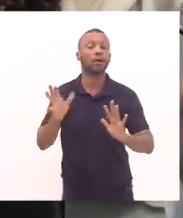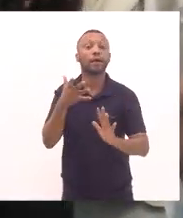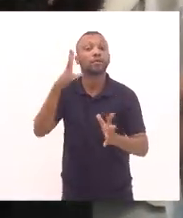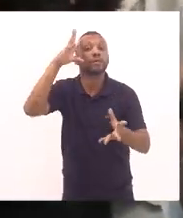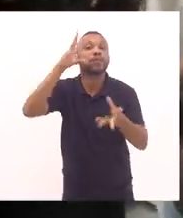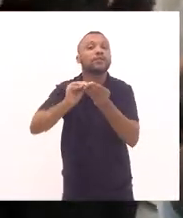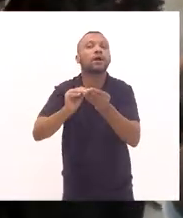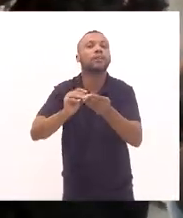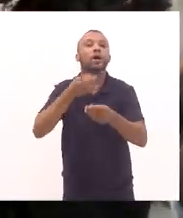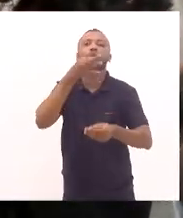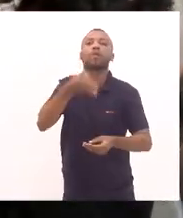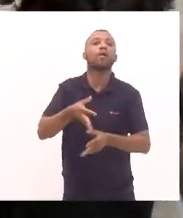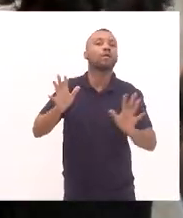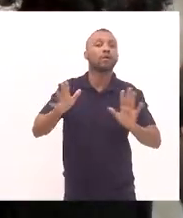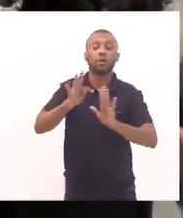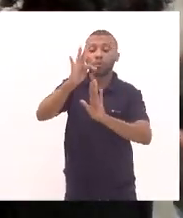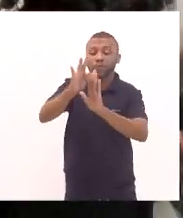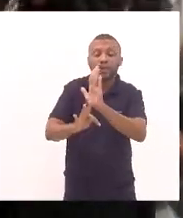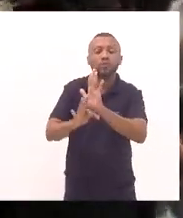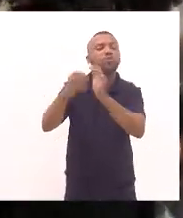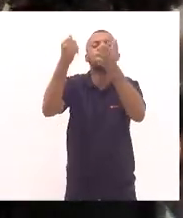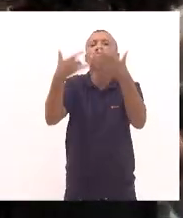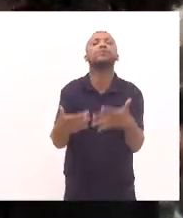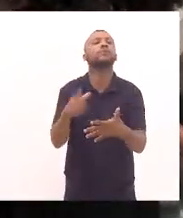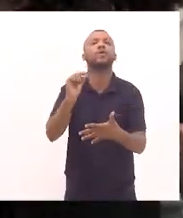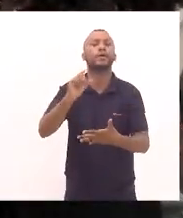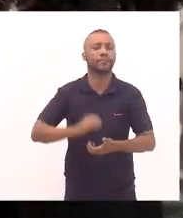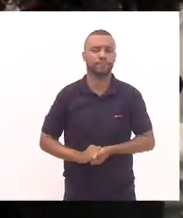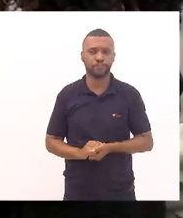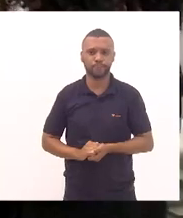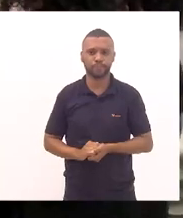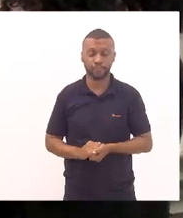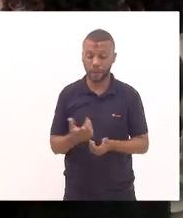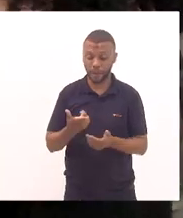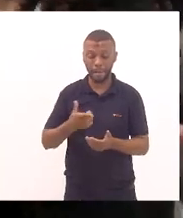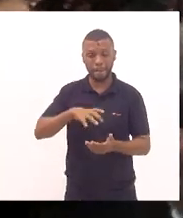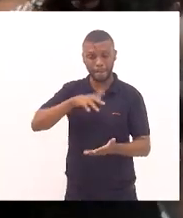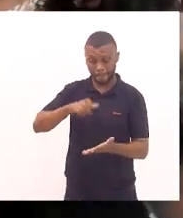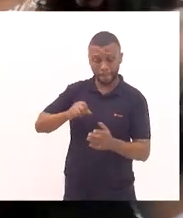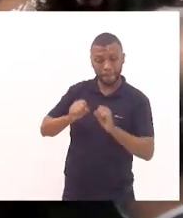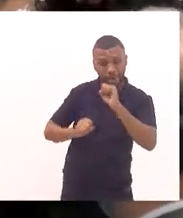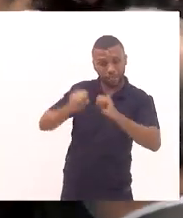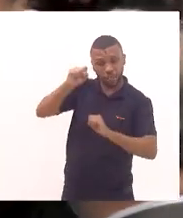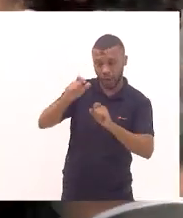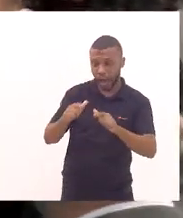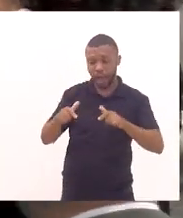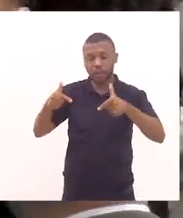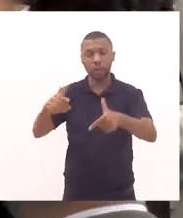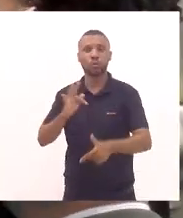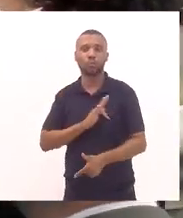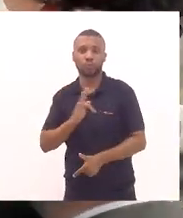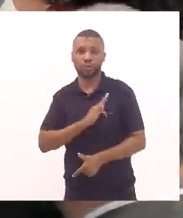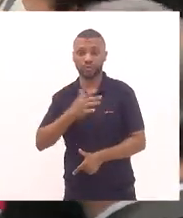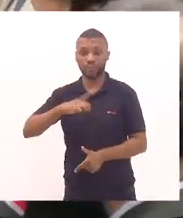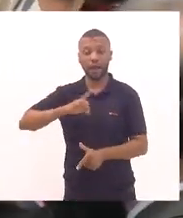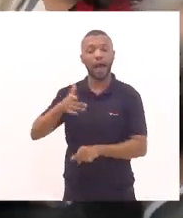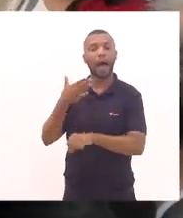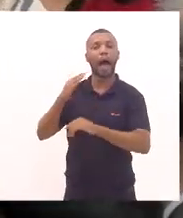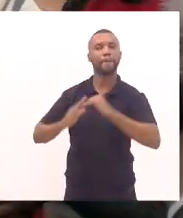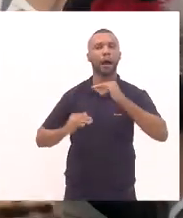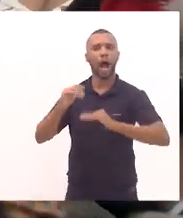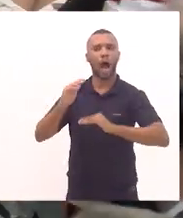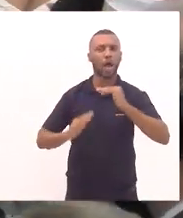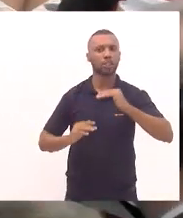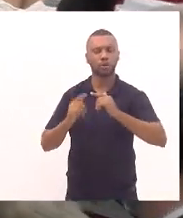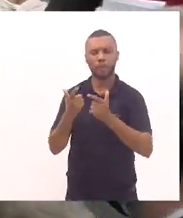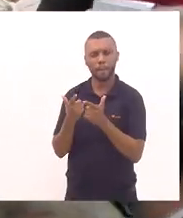posição. Como está o texto, diz o seguinte, considera-se bravura a conduta do policial que resultar da prática de ato